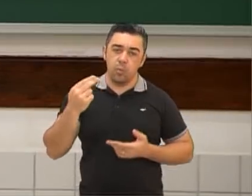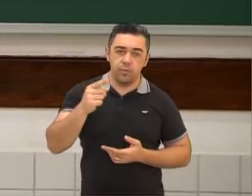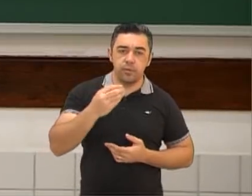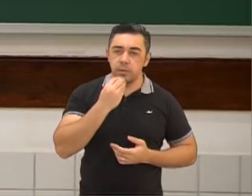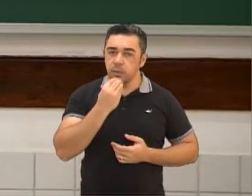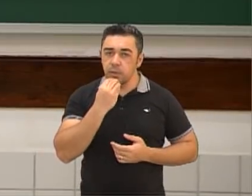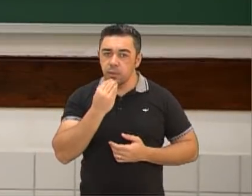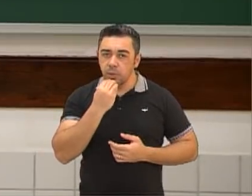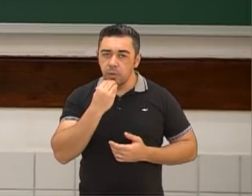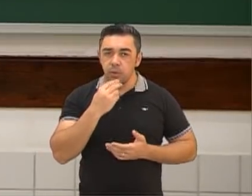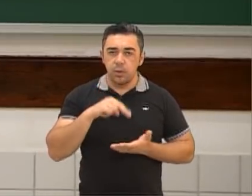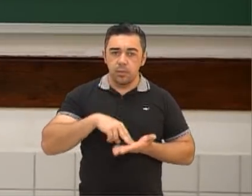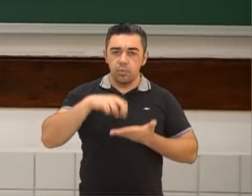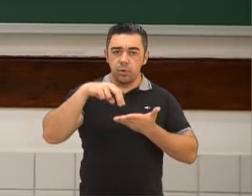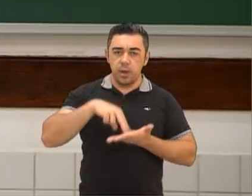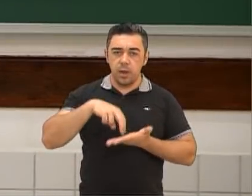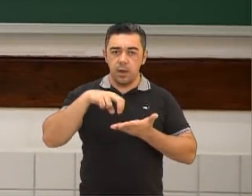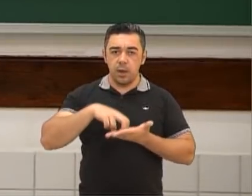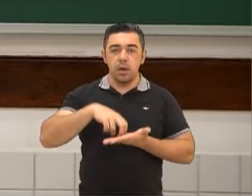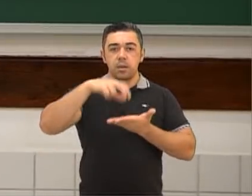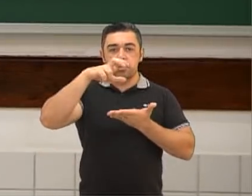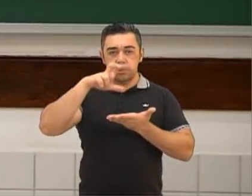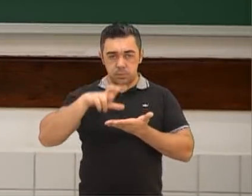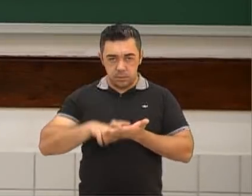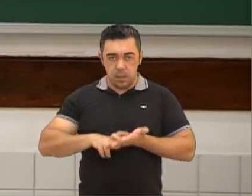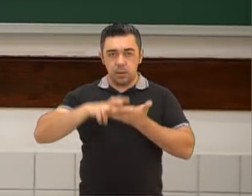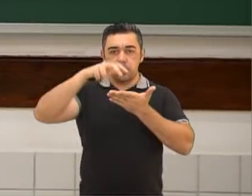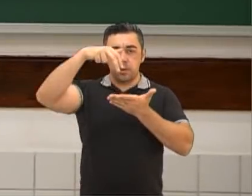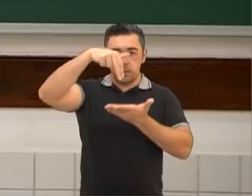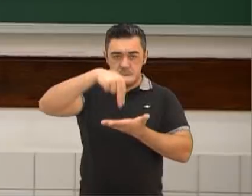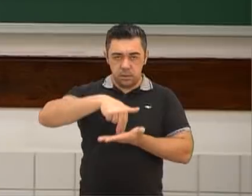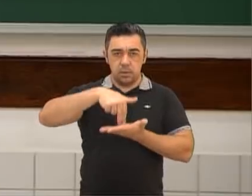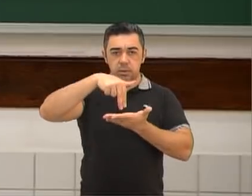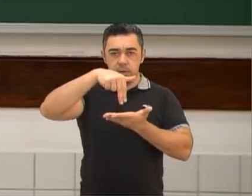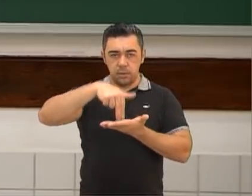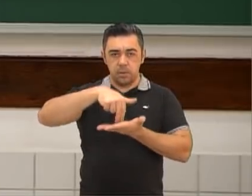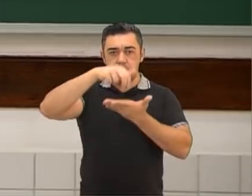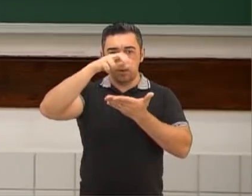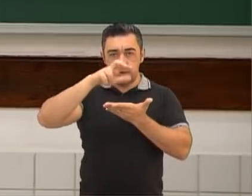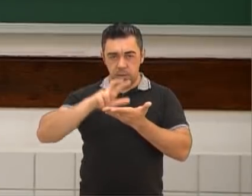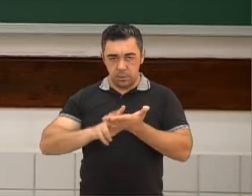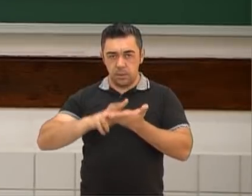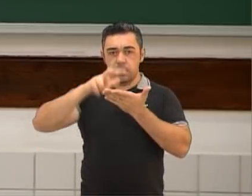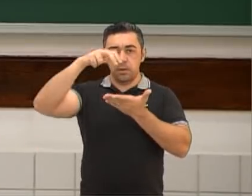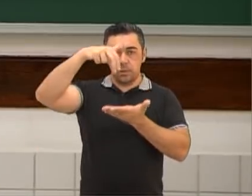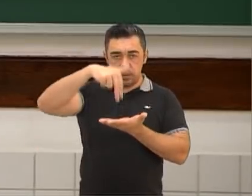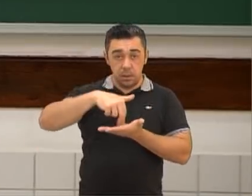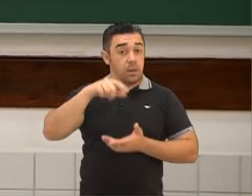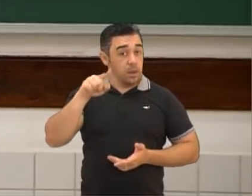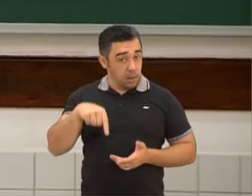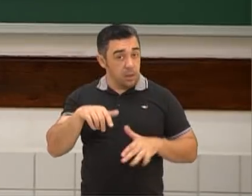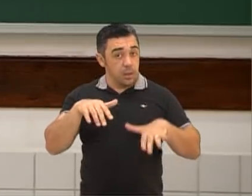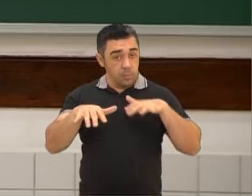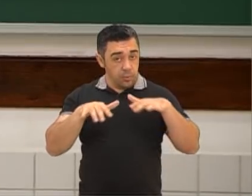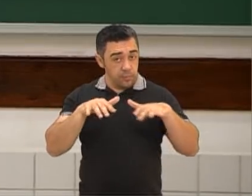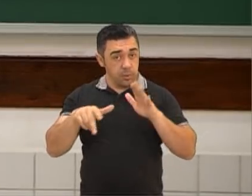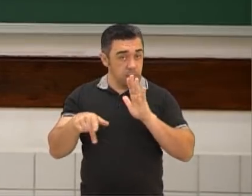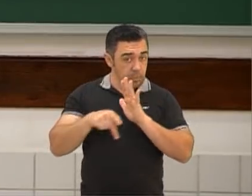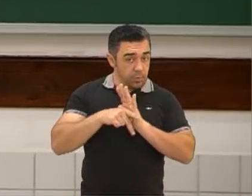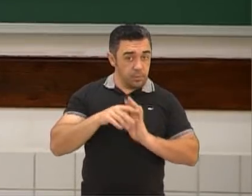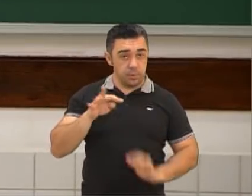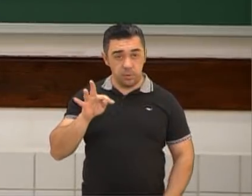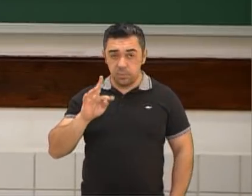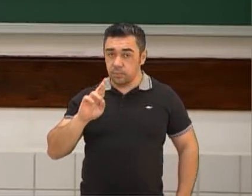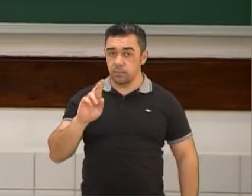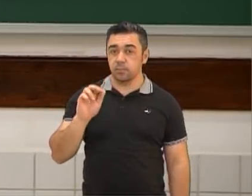começar a pular em pé, cair sentado e voltar a ficar em pé. Todos esses são movimentos do trampolim. Se você